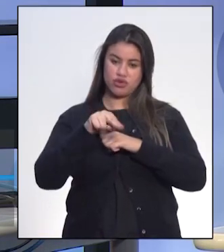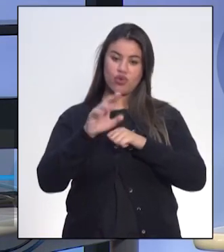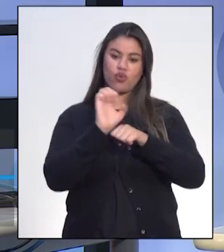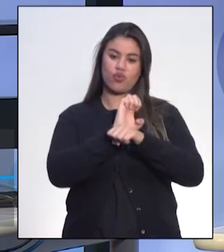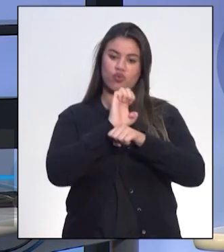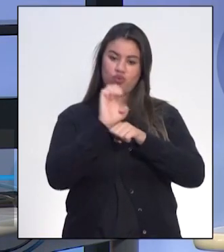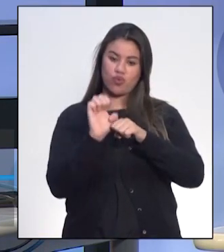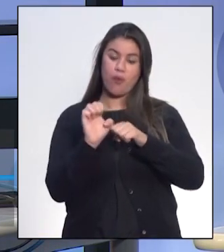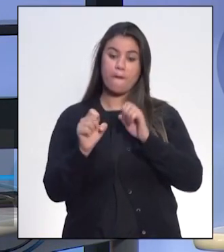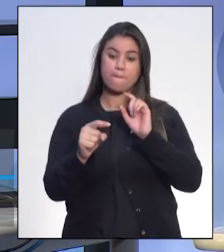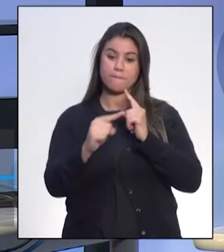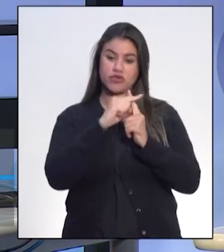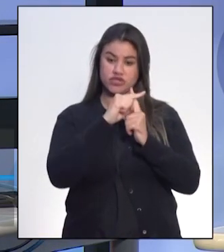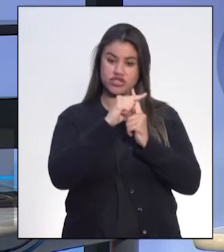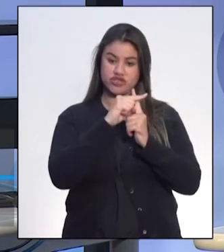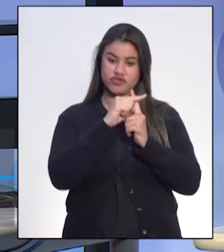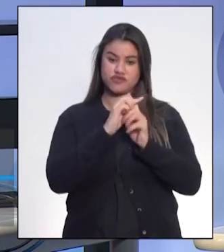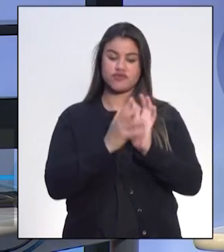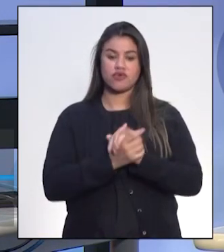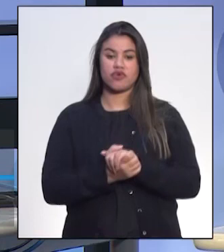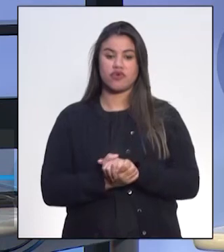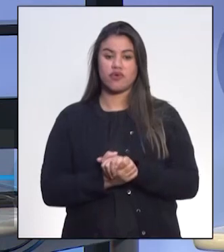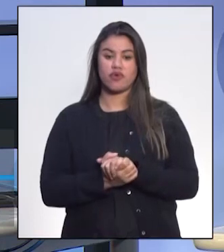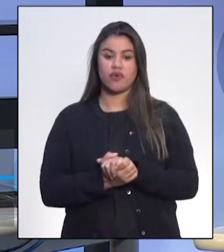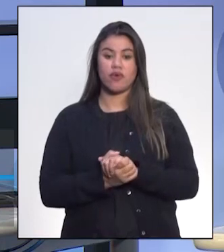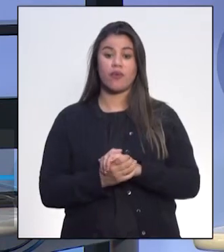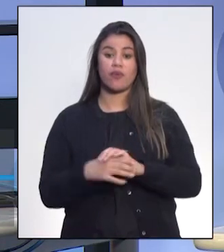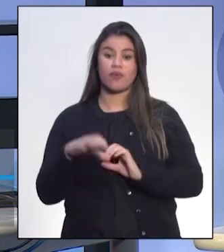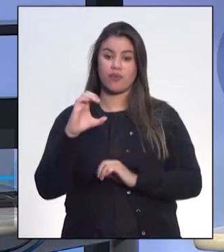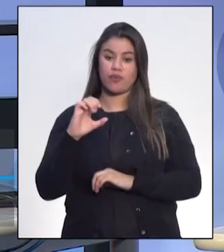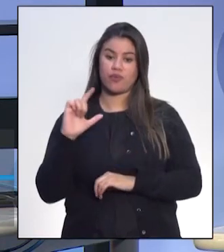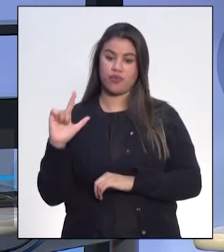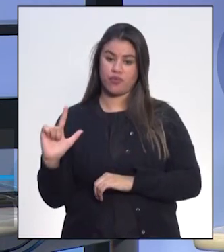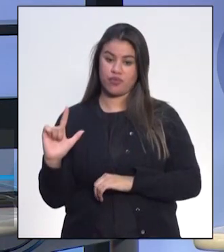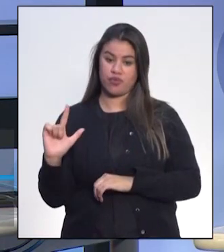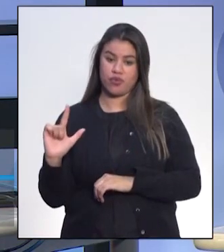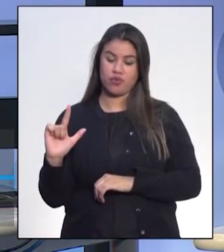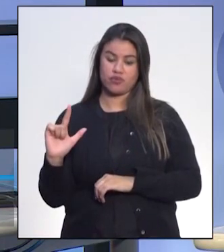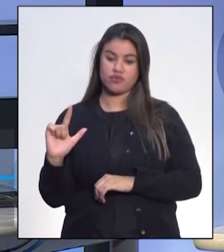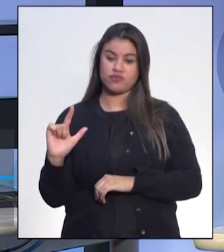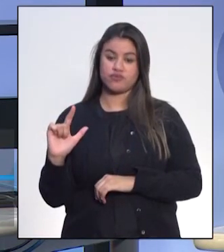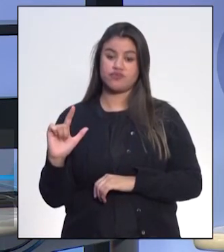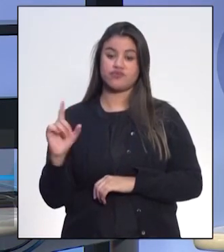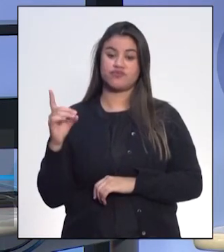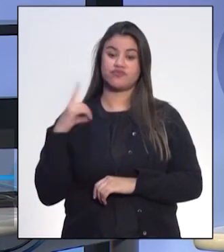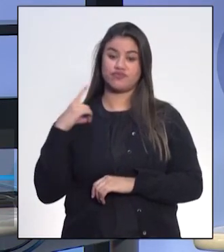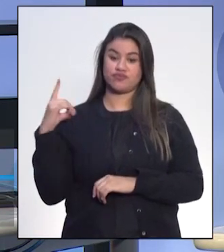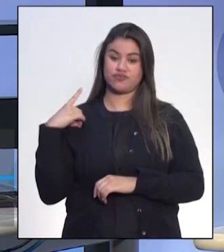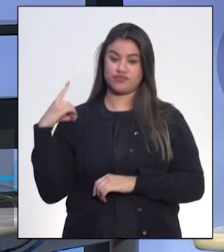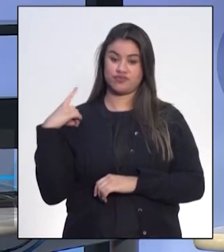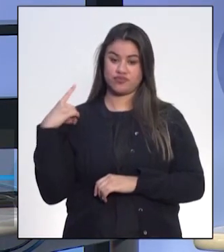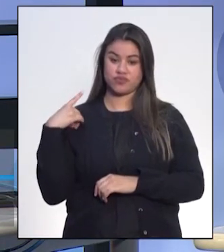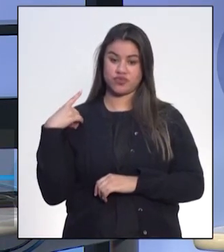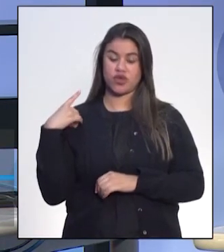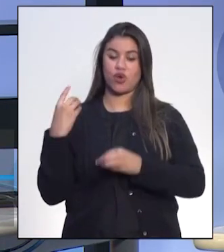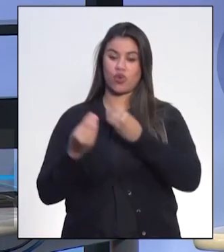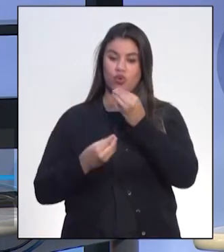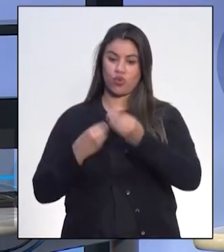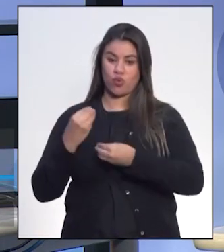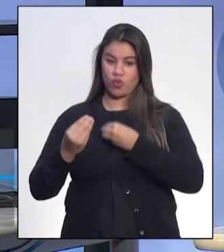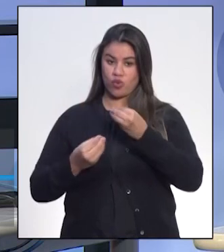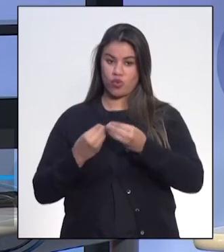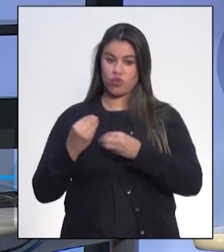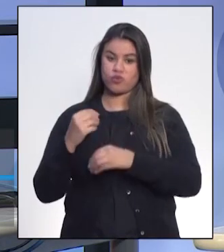elétrons. Perfeito? Agora, já o cloro ele está mais à direita. Então, os elementos químicos que estão mais à direita, que são